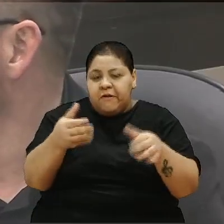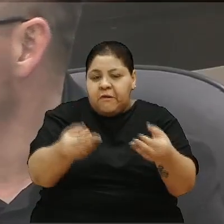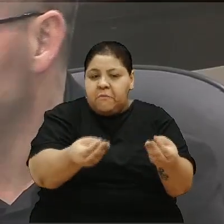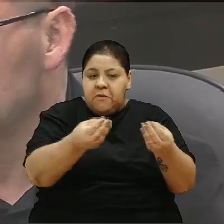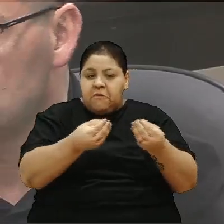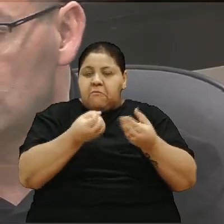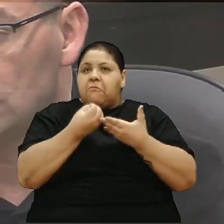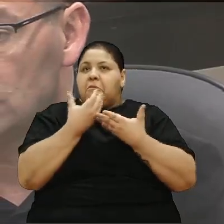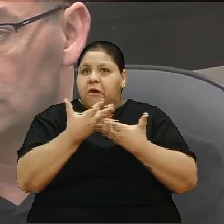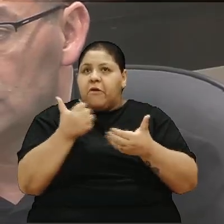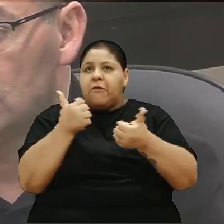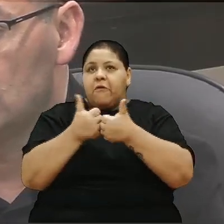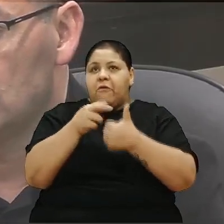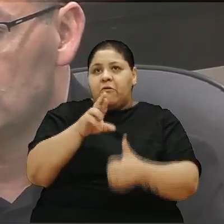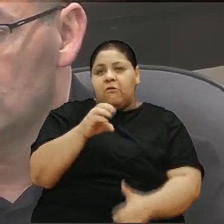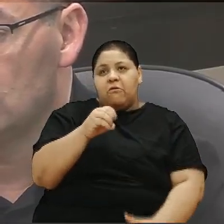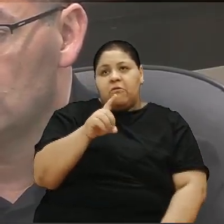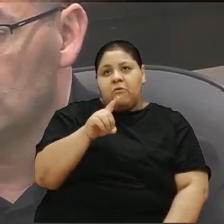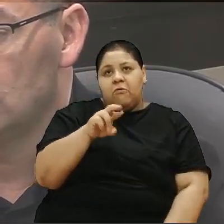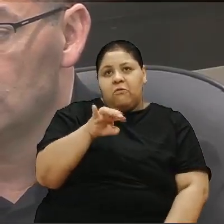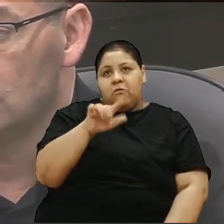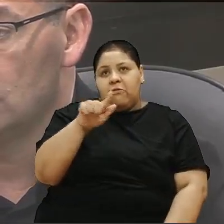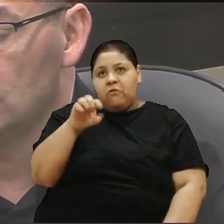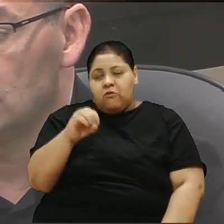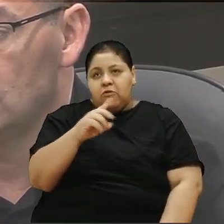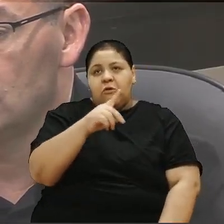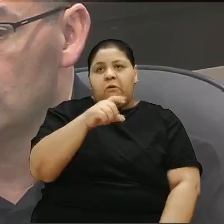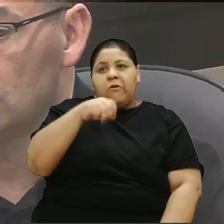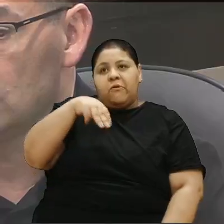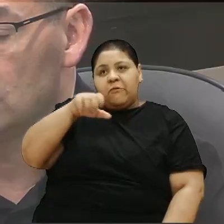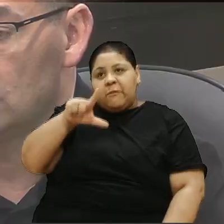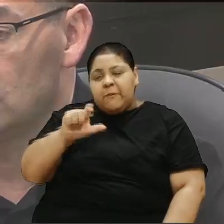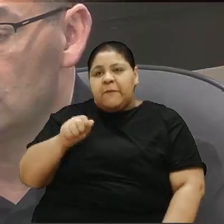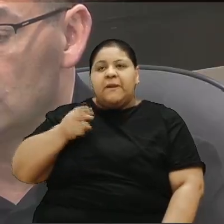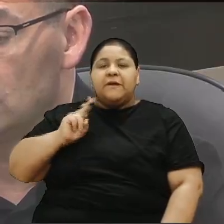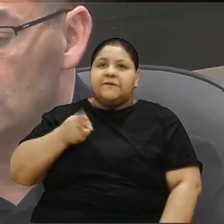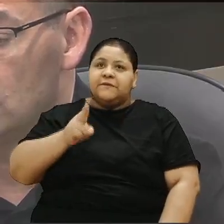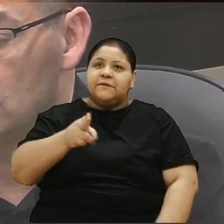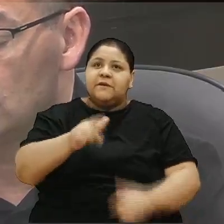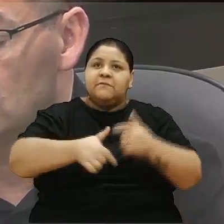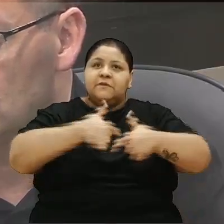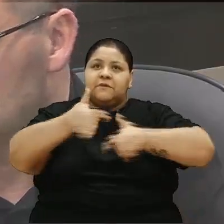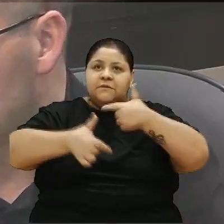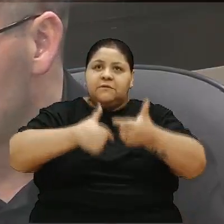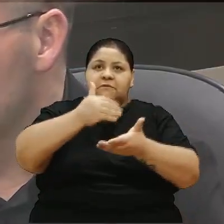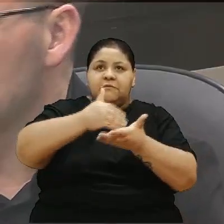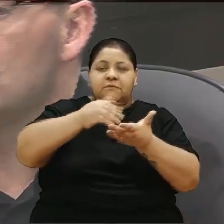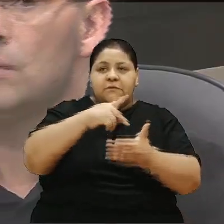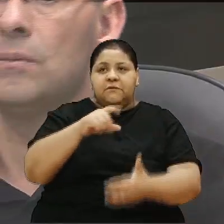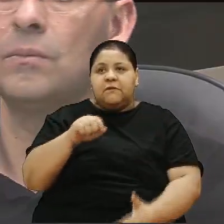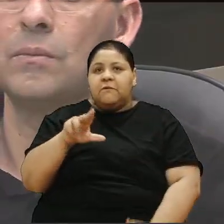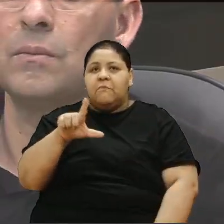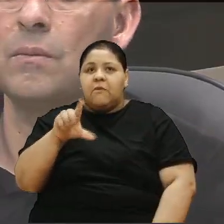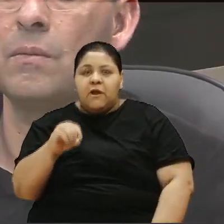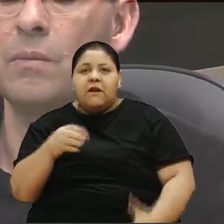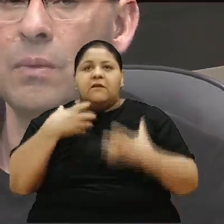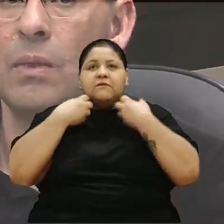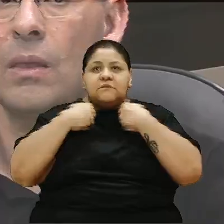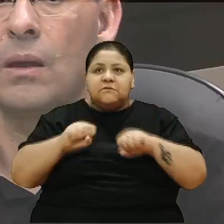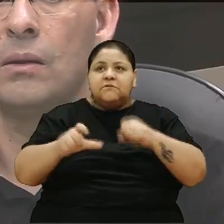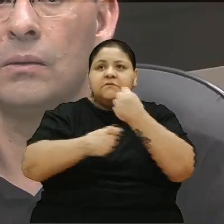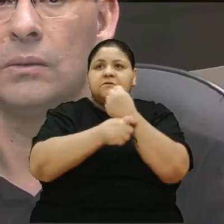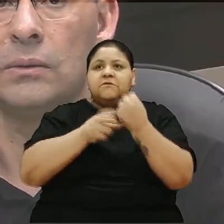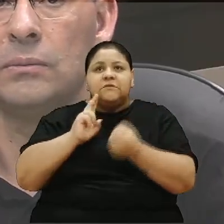bem, junto com o Rodrigo Lazarotto lá, junto com a Pâmela, estão sempre atuantes. O secretário Paulo, também da Secretaria de Segurança, está sempre